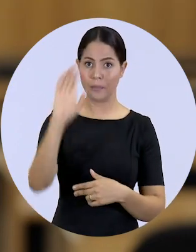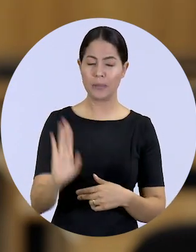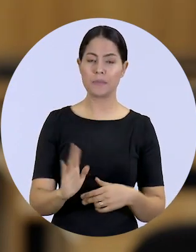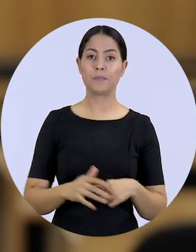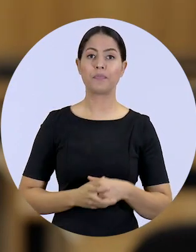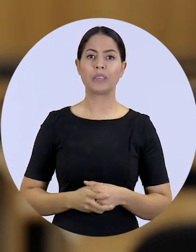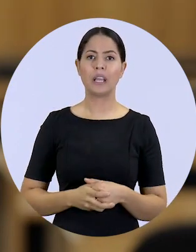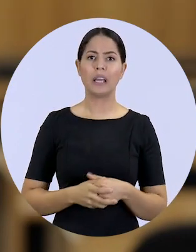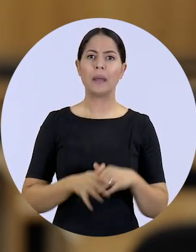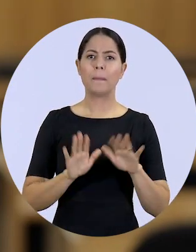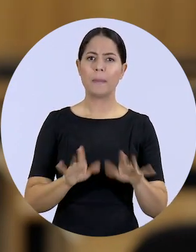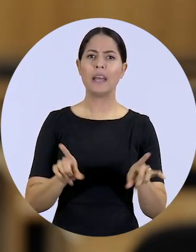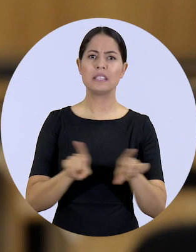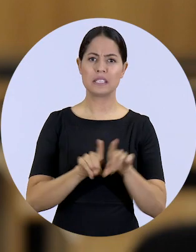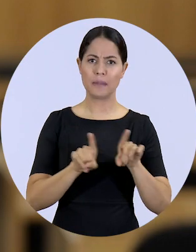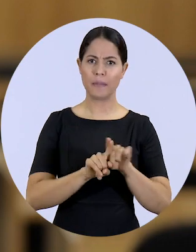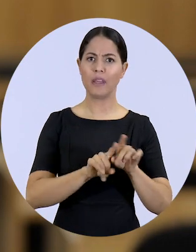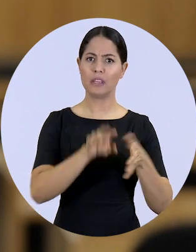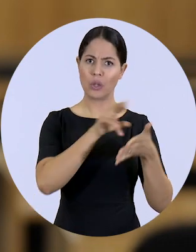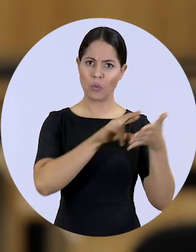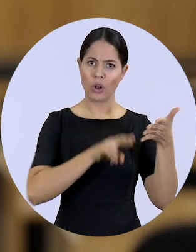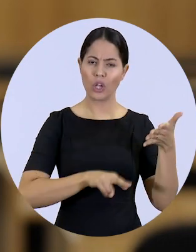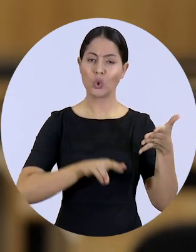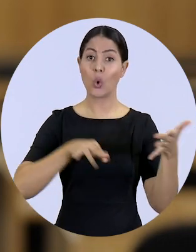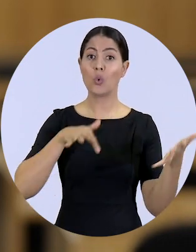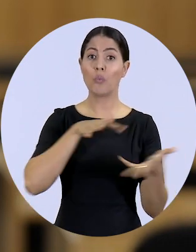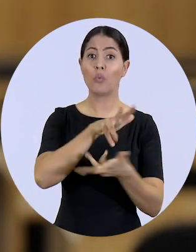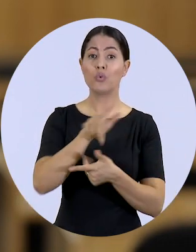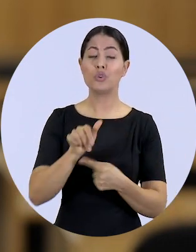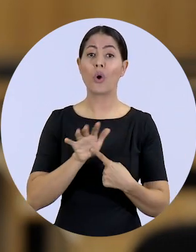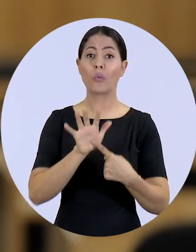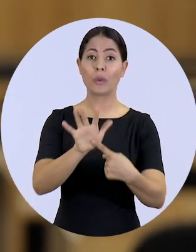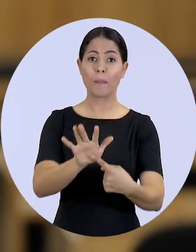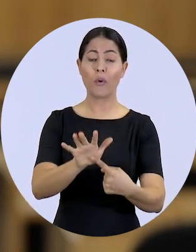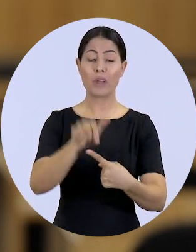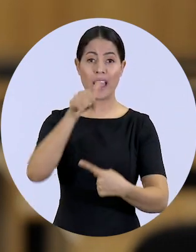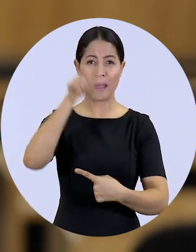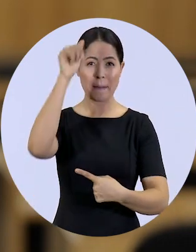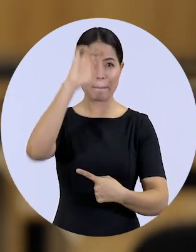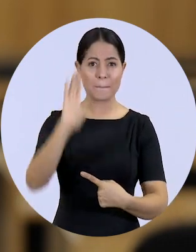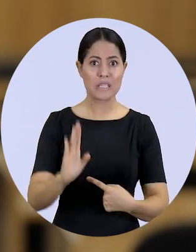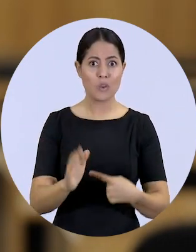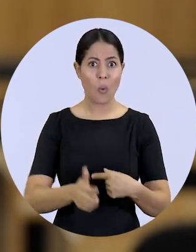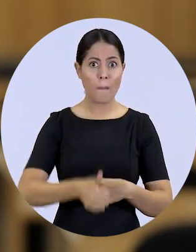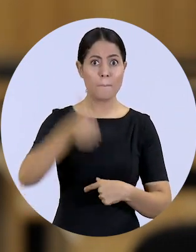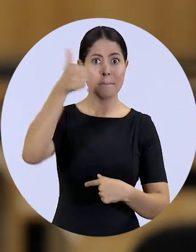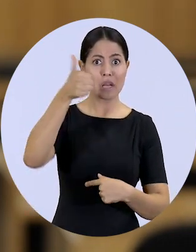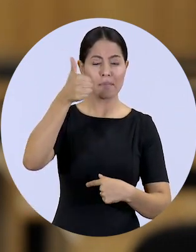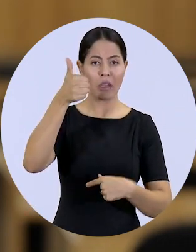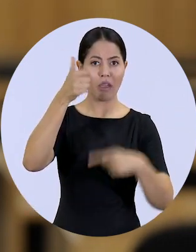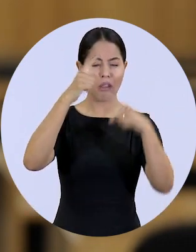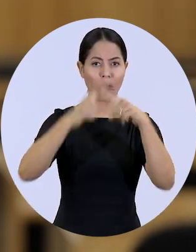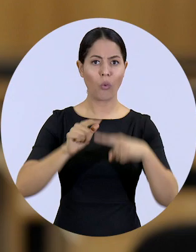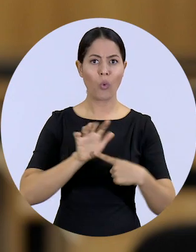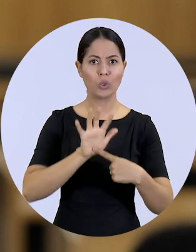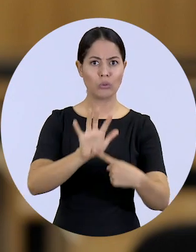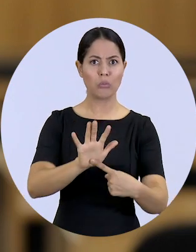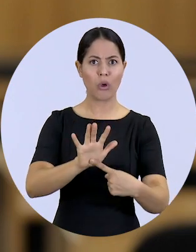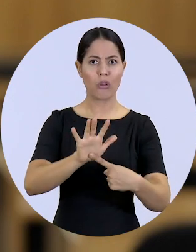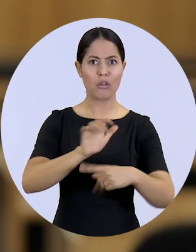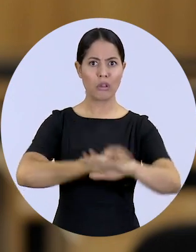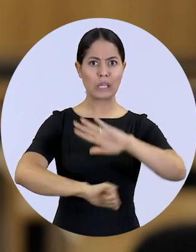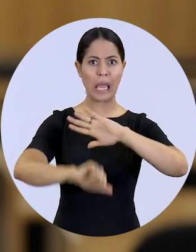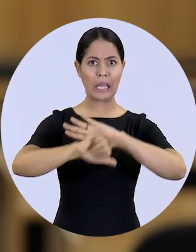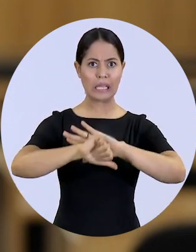E segundo um relatório mundial sobre fraude e risco, o Brasil, está na primeira posição quando